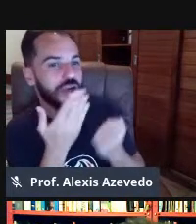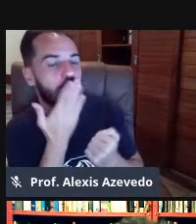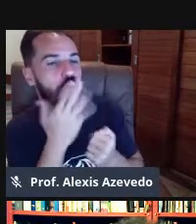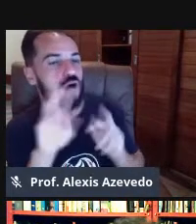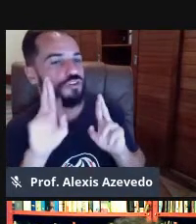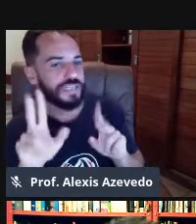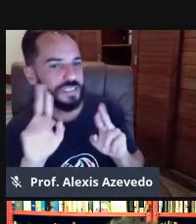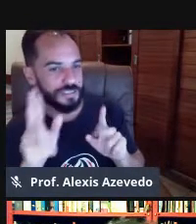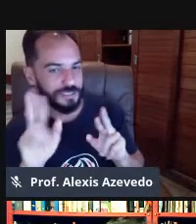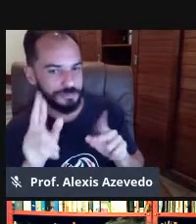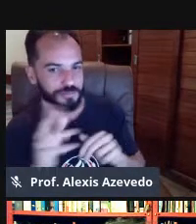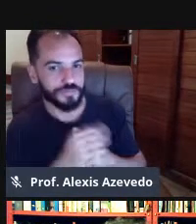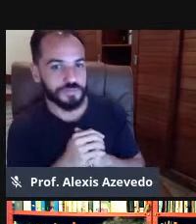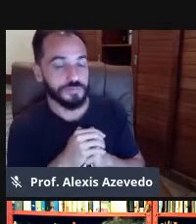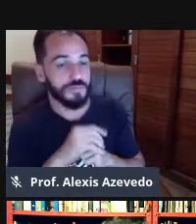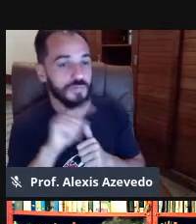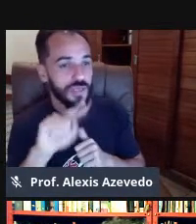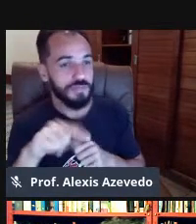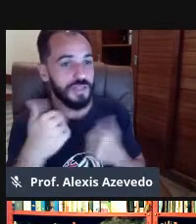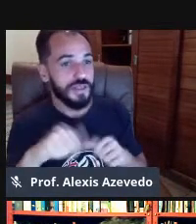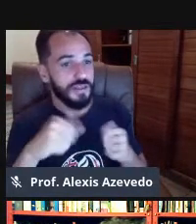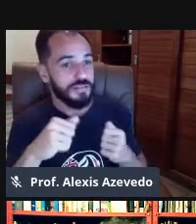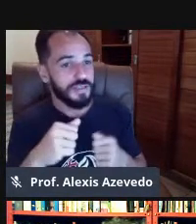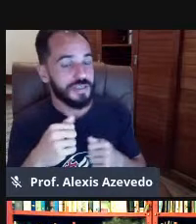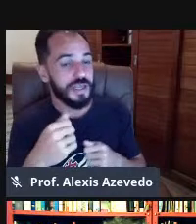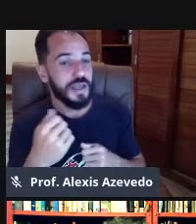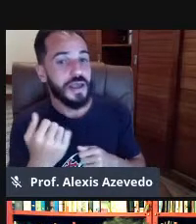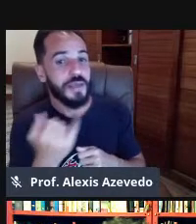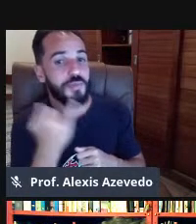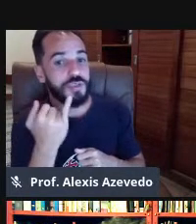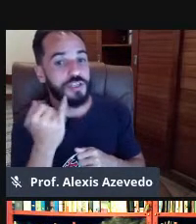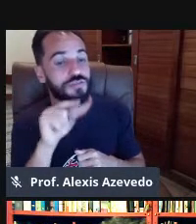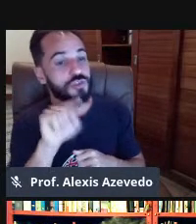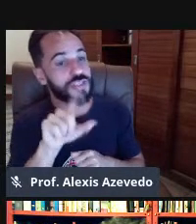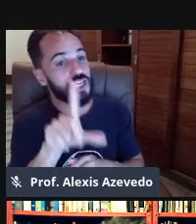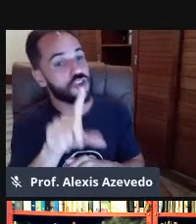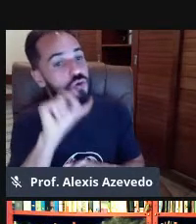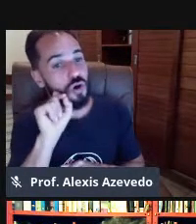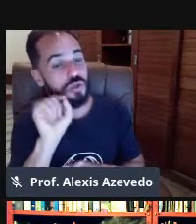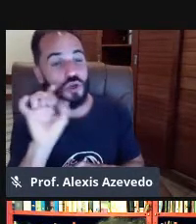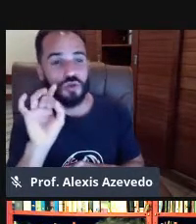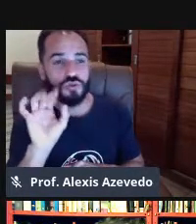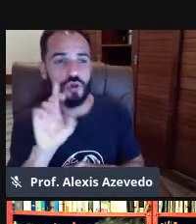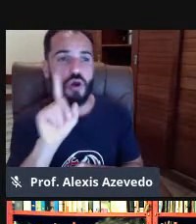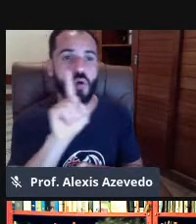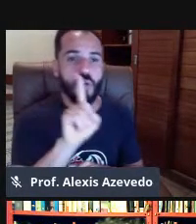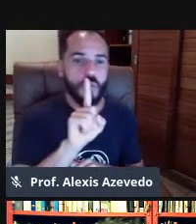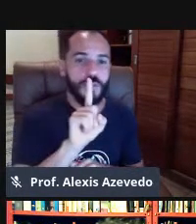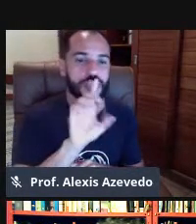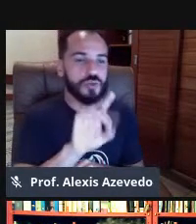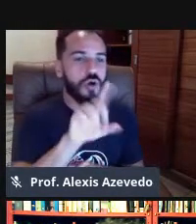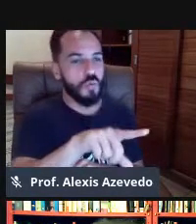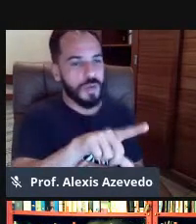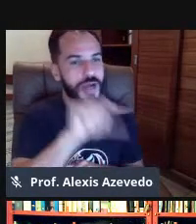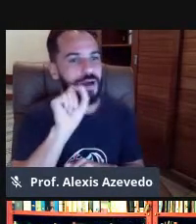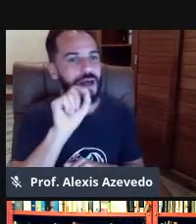ideal, né, o ideal é você escolher apenas uma optativa habilitação,